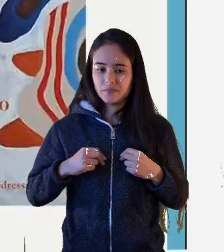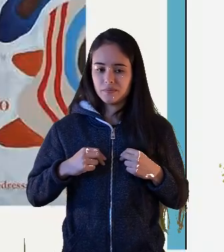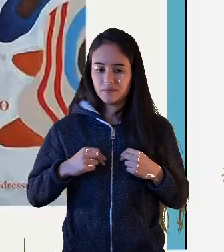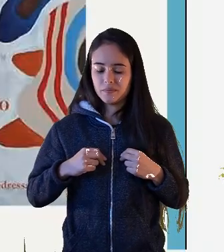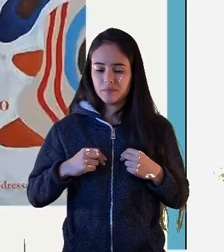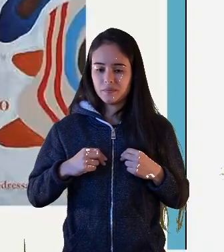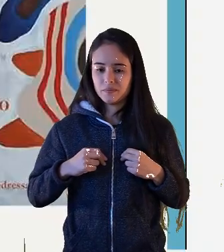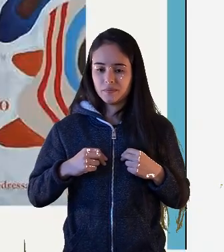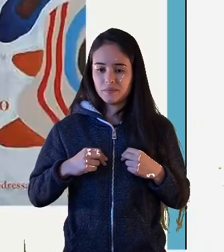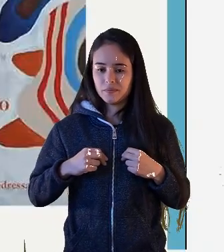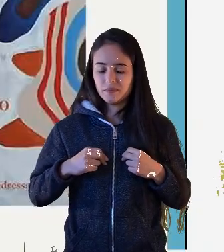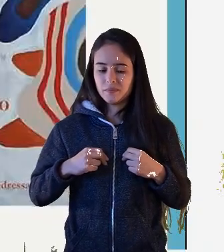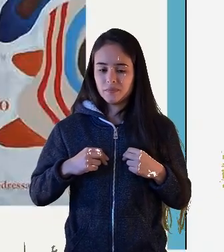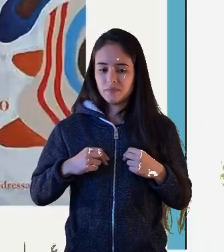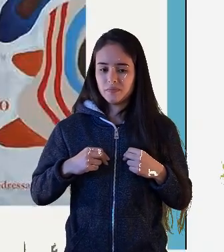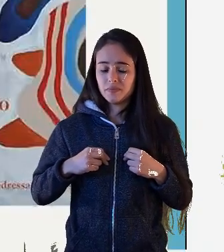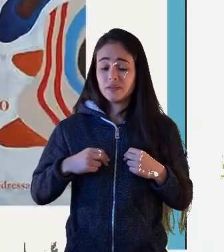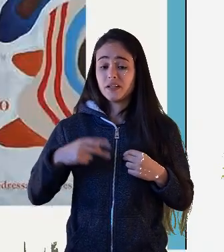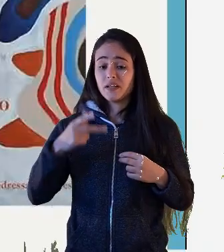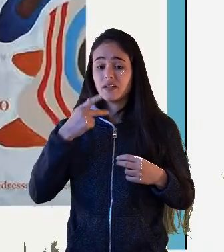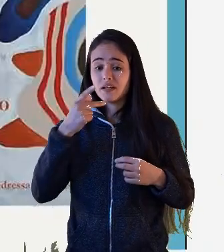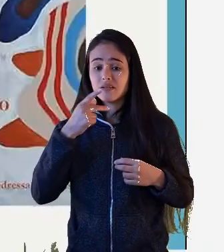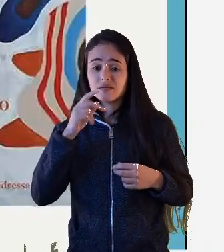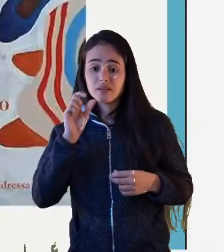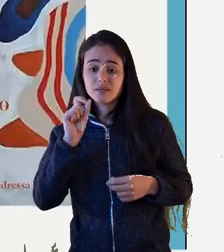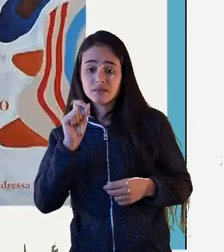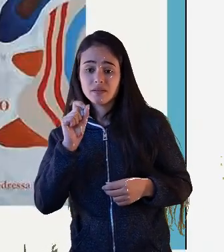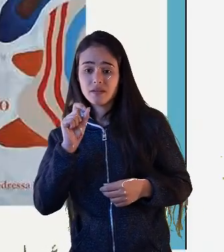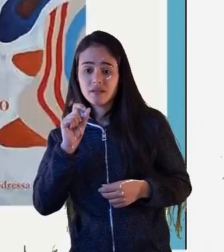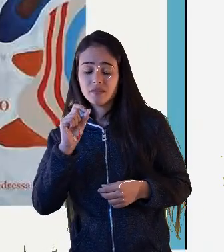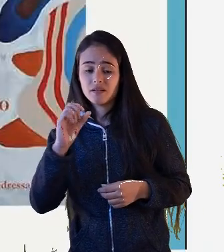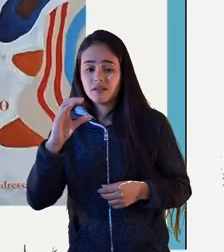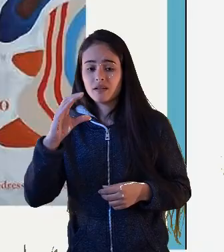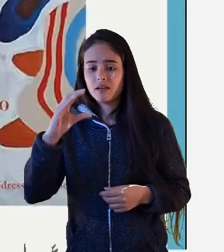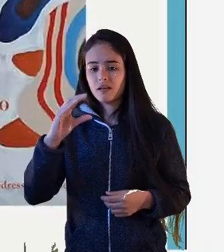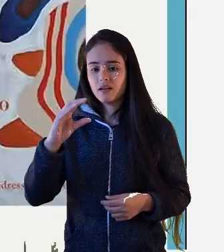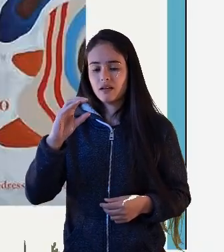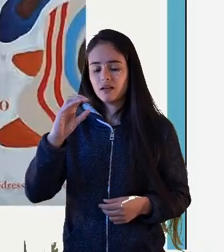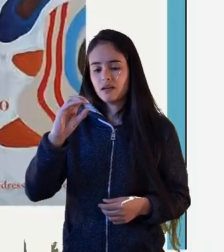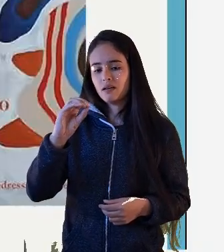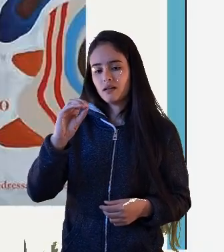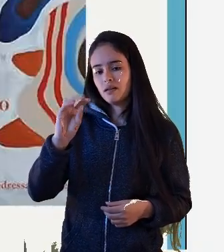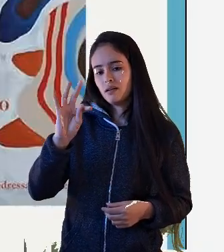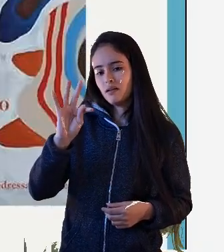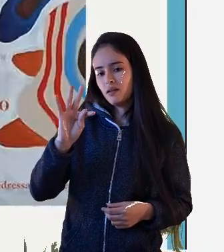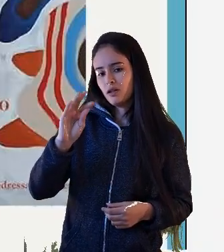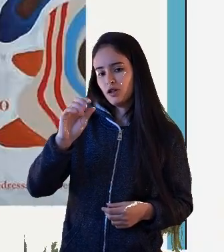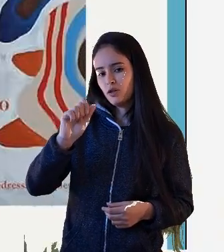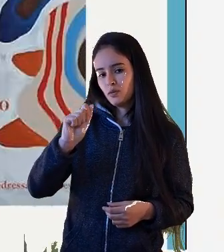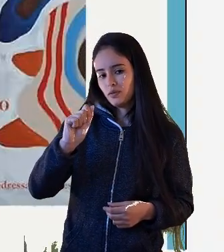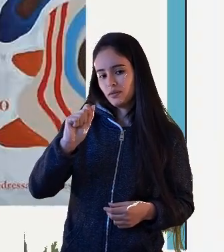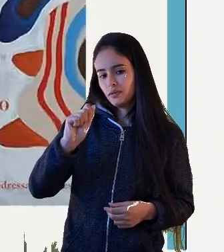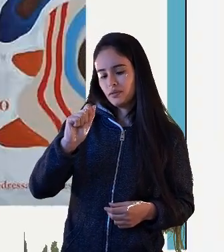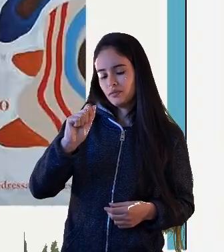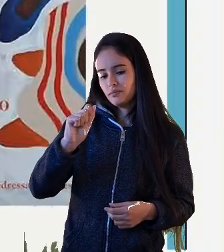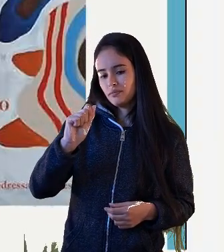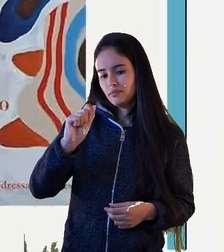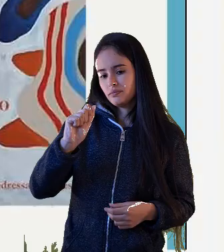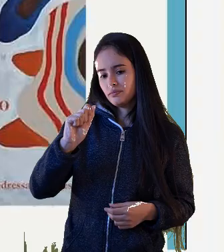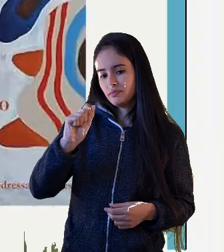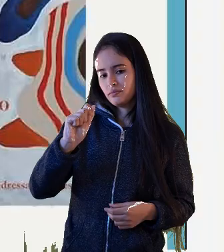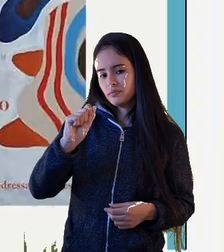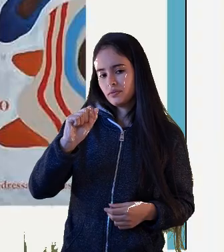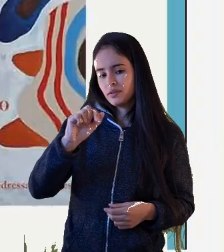autor de vários livros, todos bons, não tem erro. O meu preferido é O Beijo na Parede, tem o Estela Sem Deus